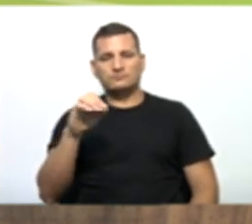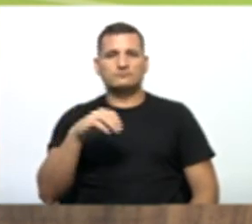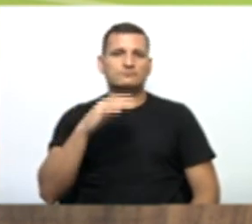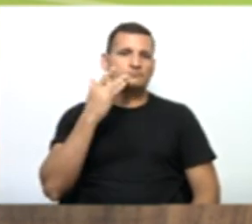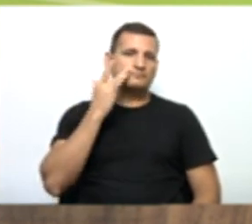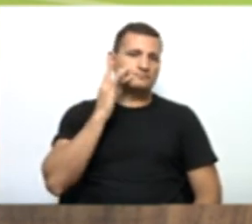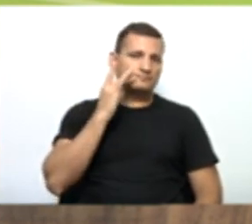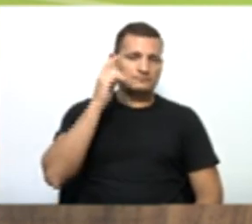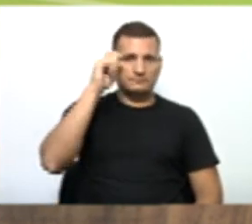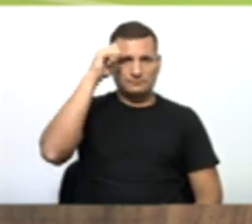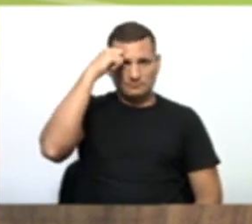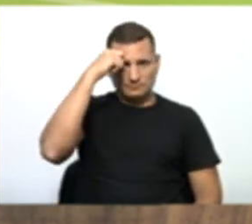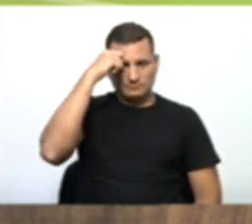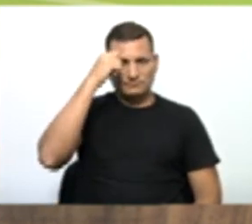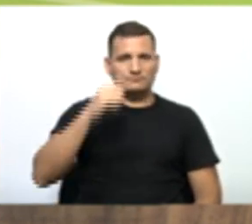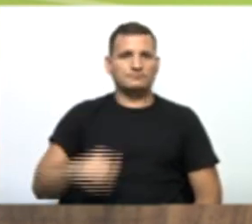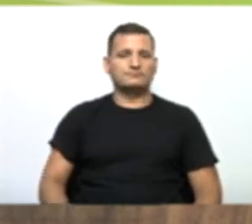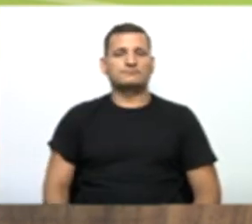na ativa.